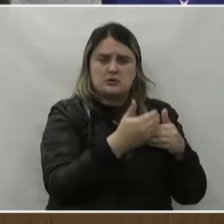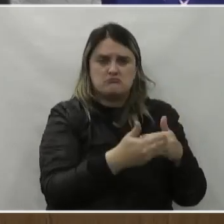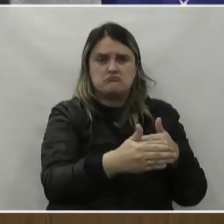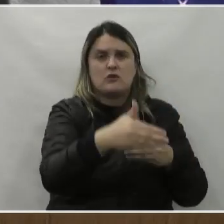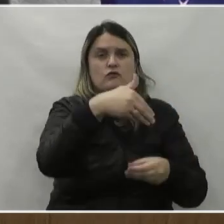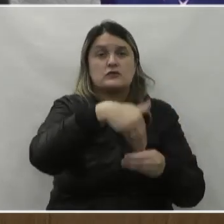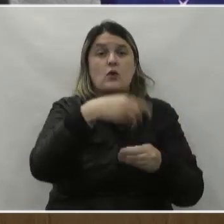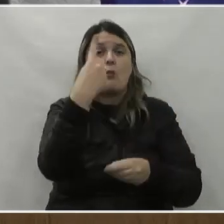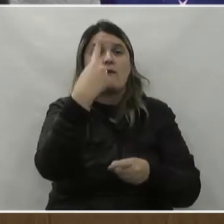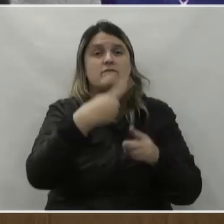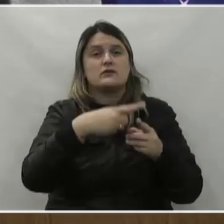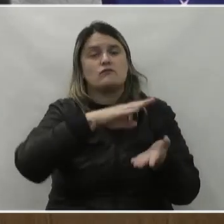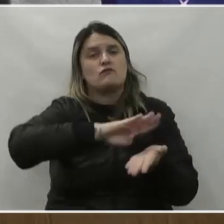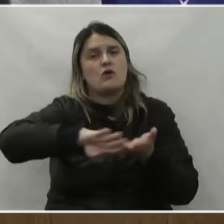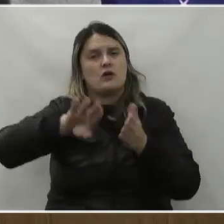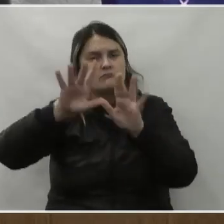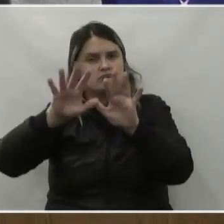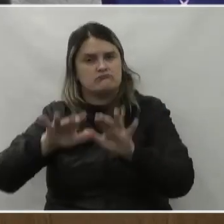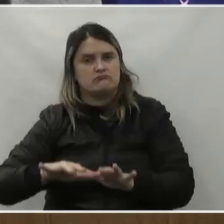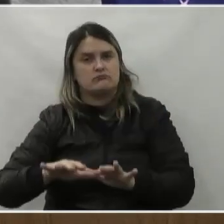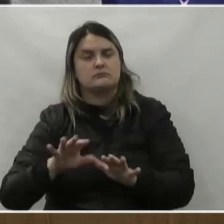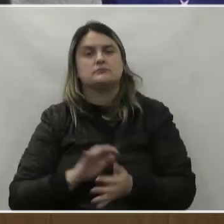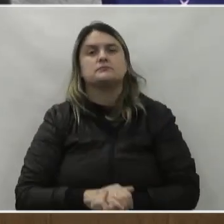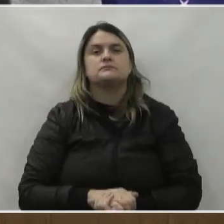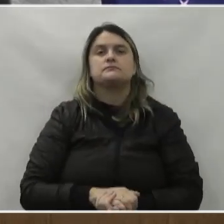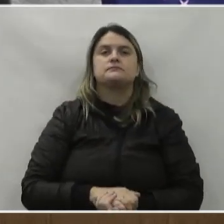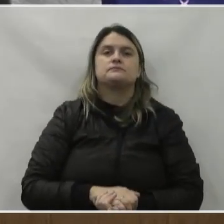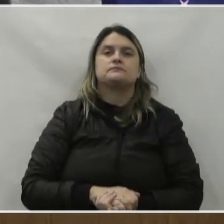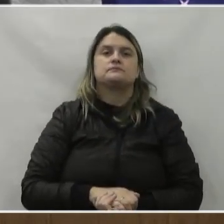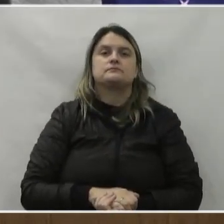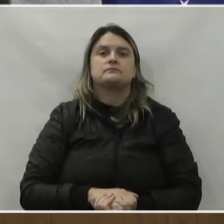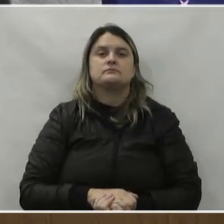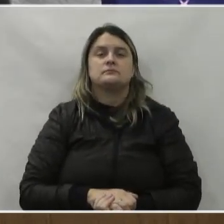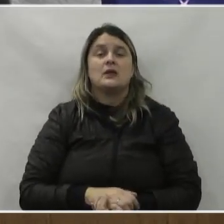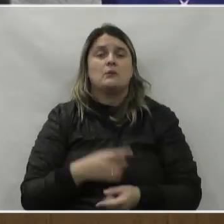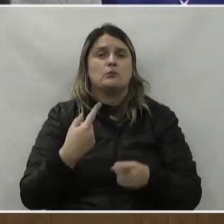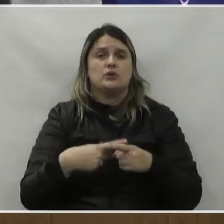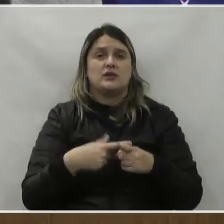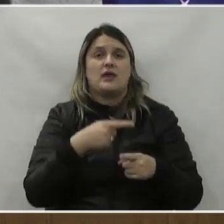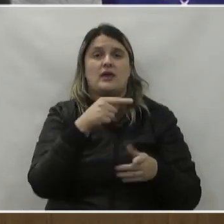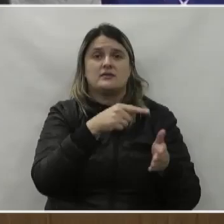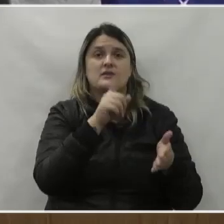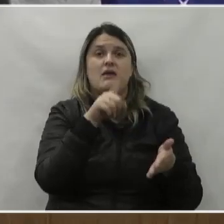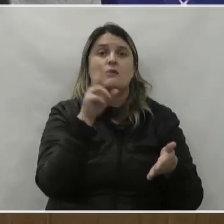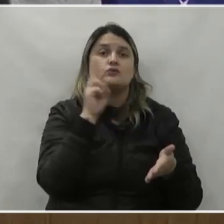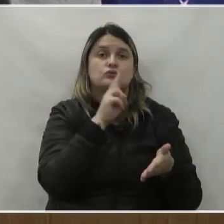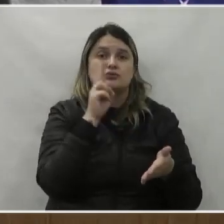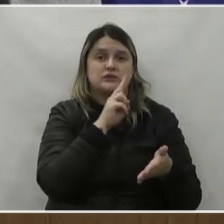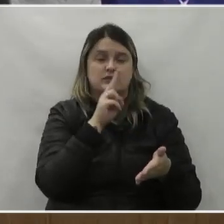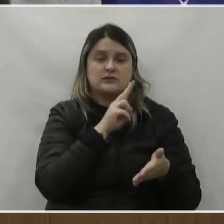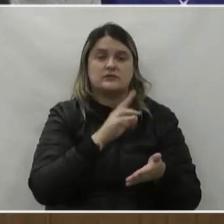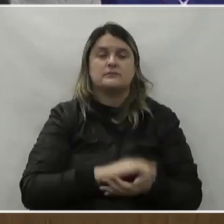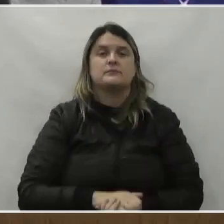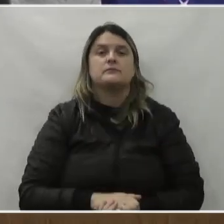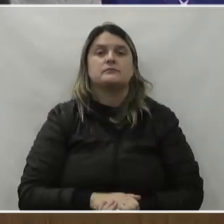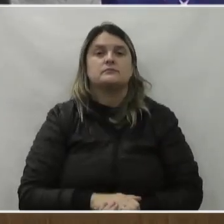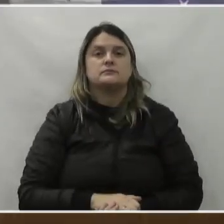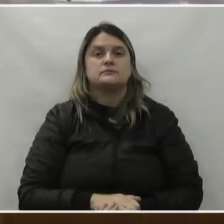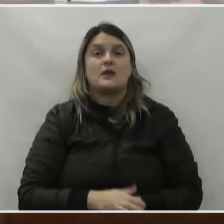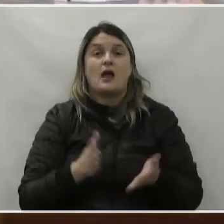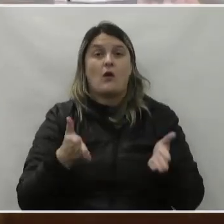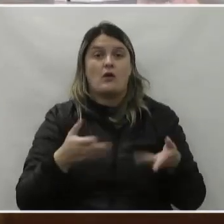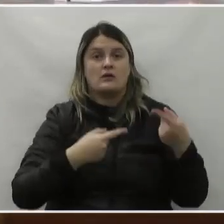em turno único, com dispensa da redação final, visto que se encontra em regime de urgência. É o parecer.